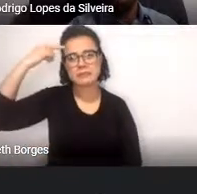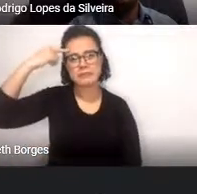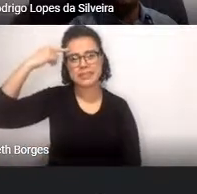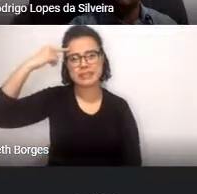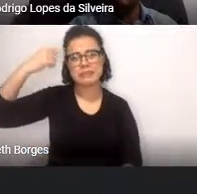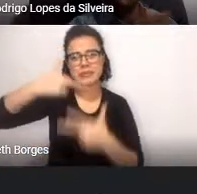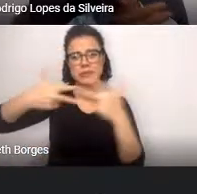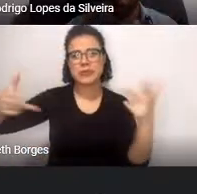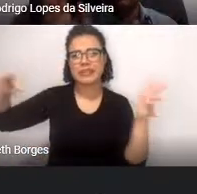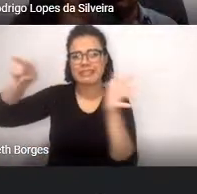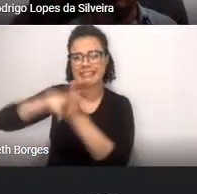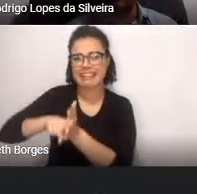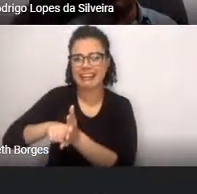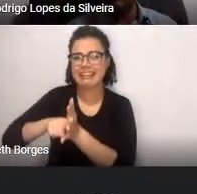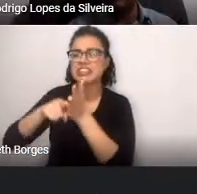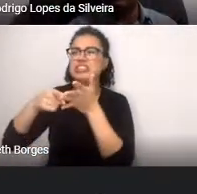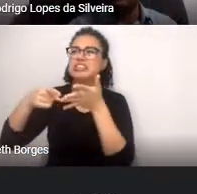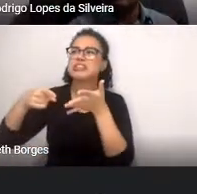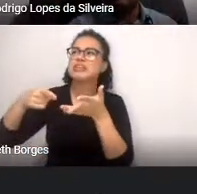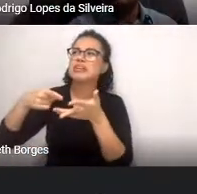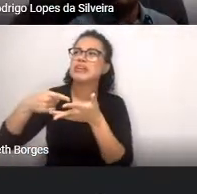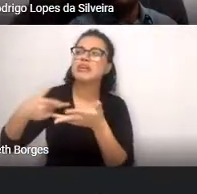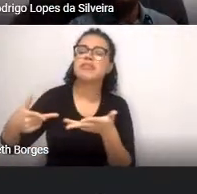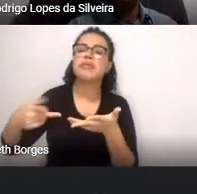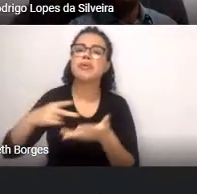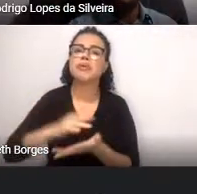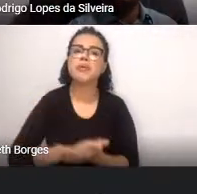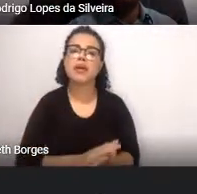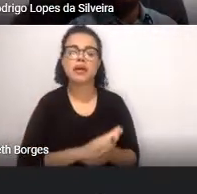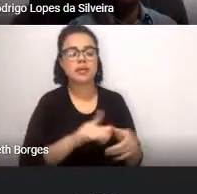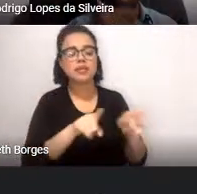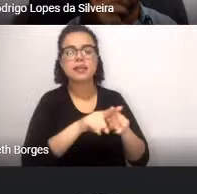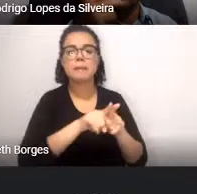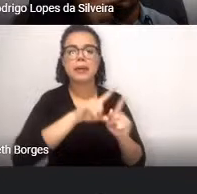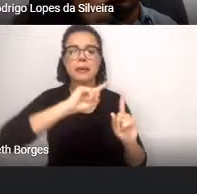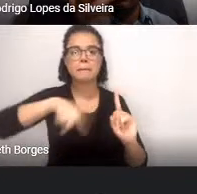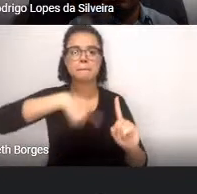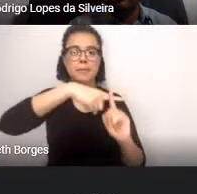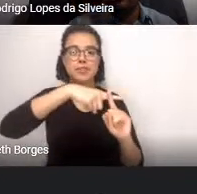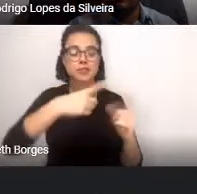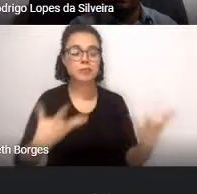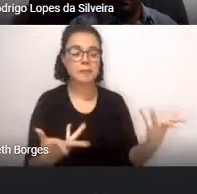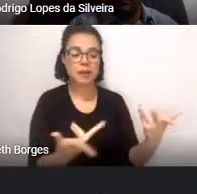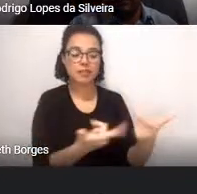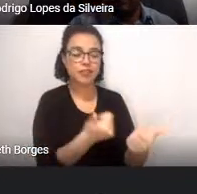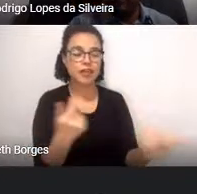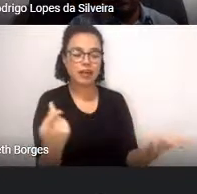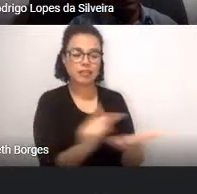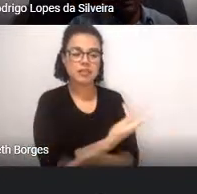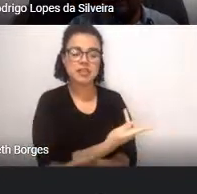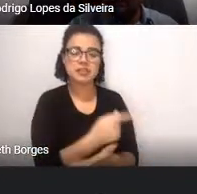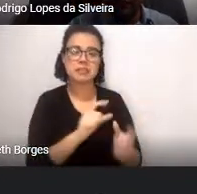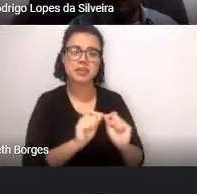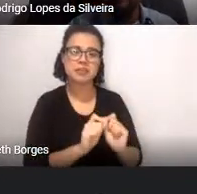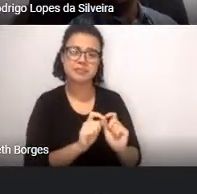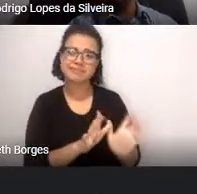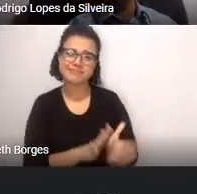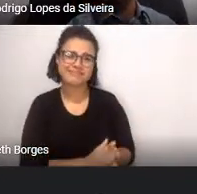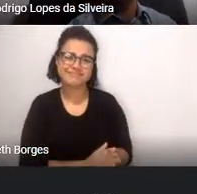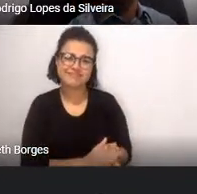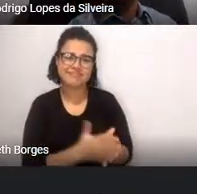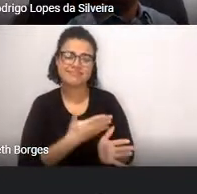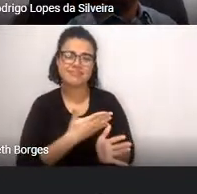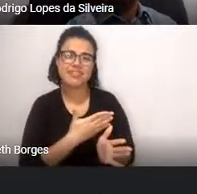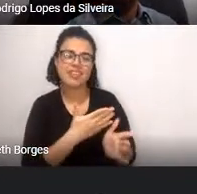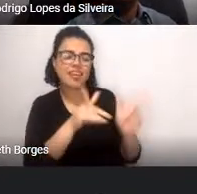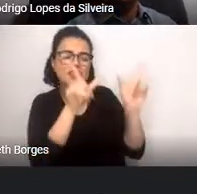dela, minimização do positivo, minimizando tudo aquilo de maravilhoso que ela faz, onde na verdade ela não vê